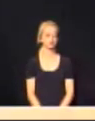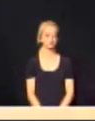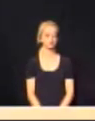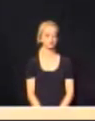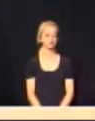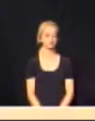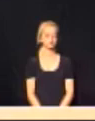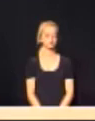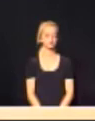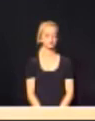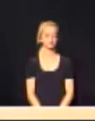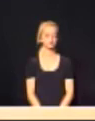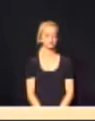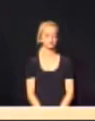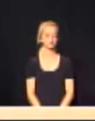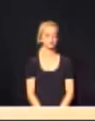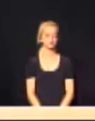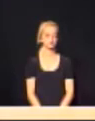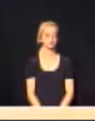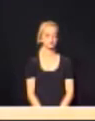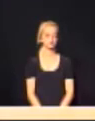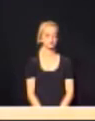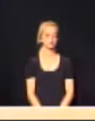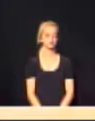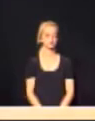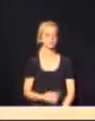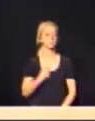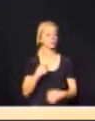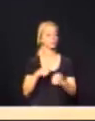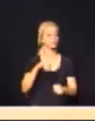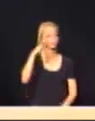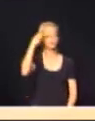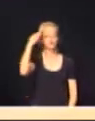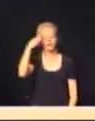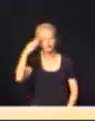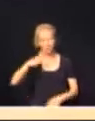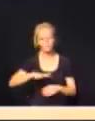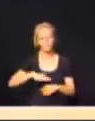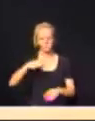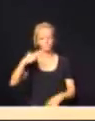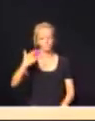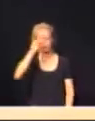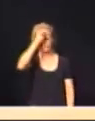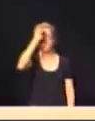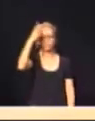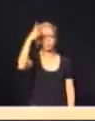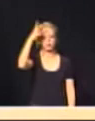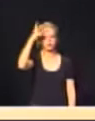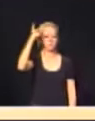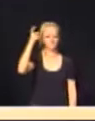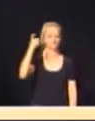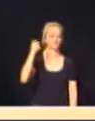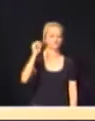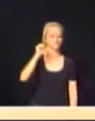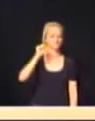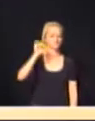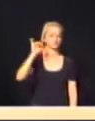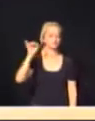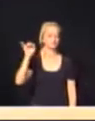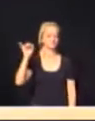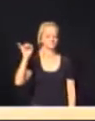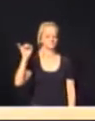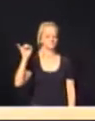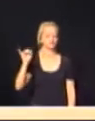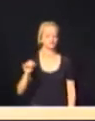essa alegação que me parece justa do prefeito, que se o aumento for dado, ele ultrapassa o limite da lei